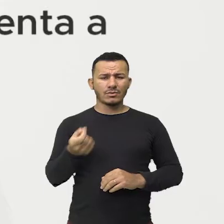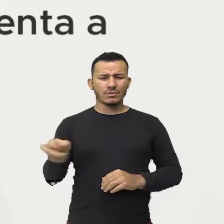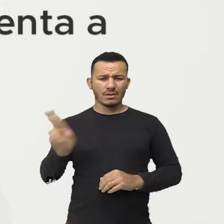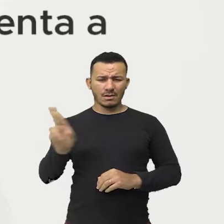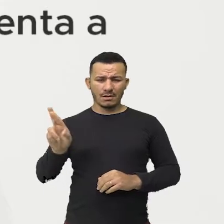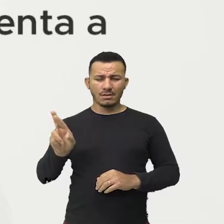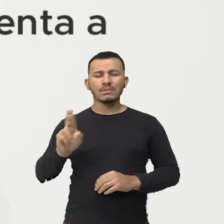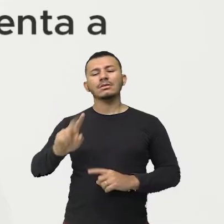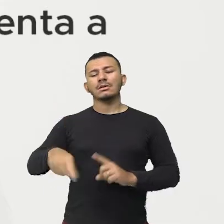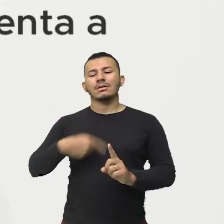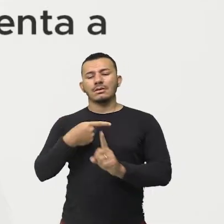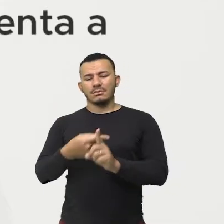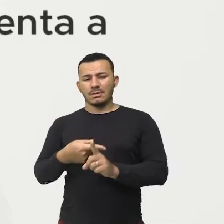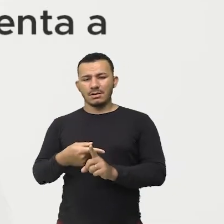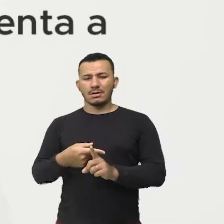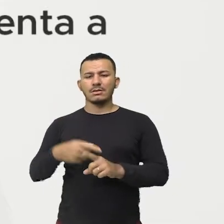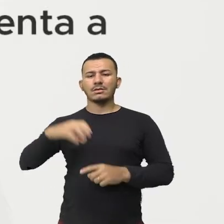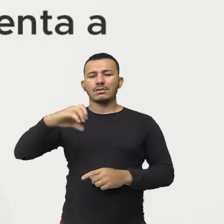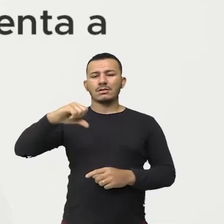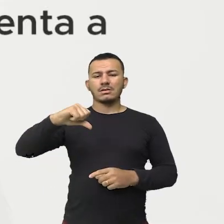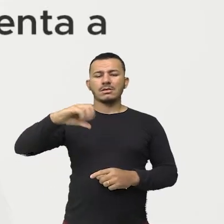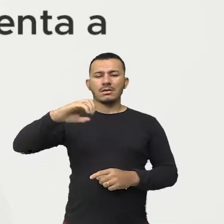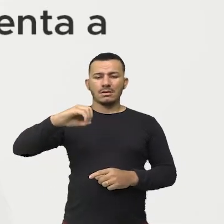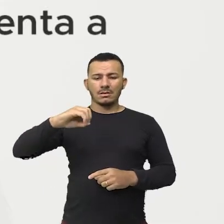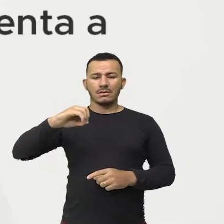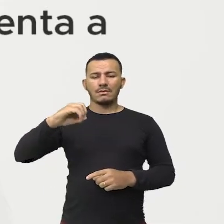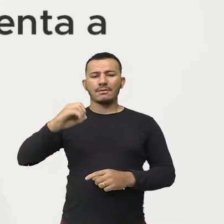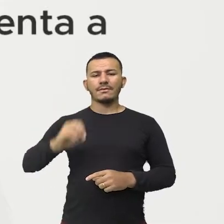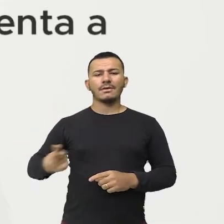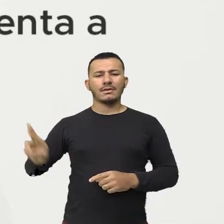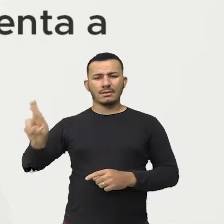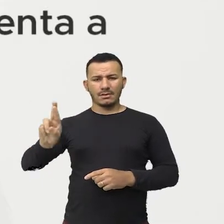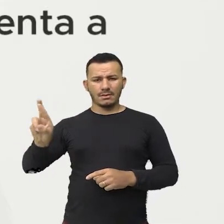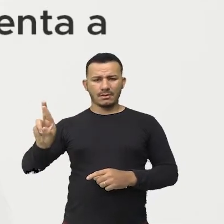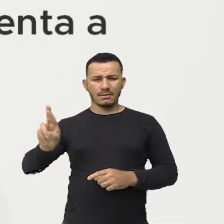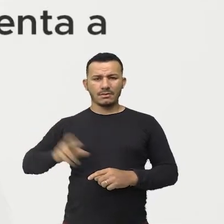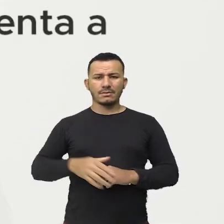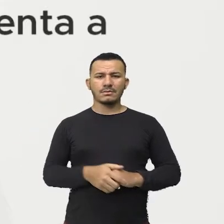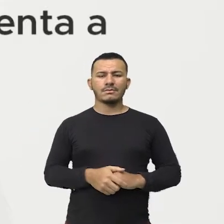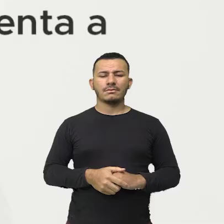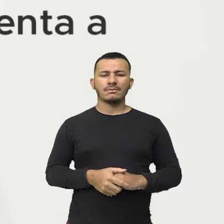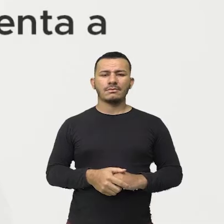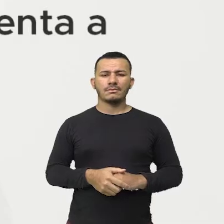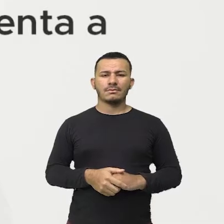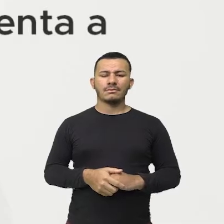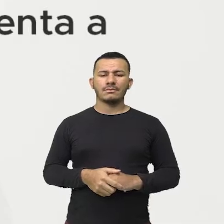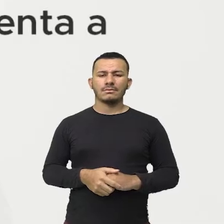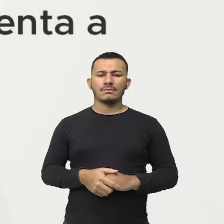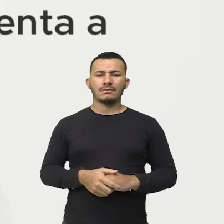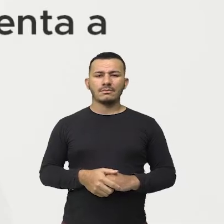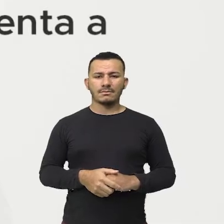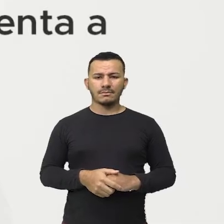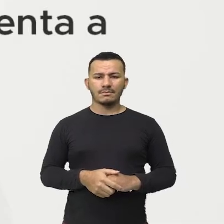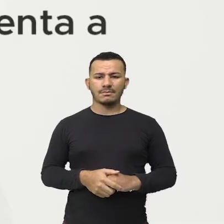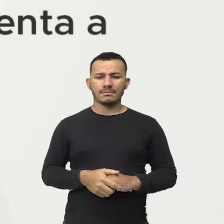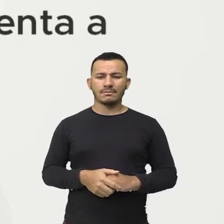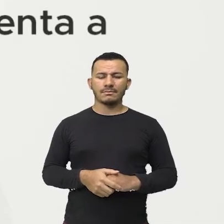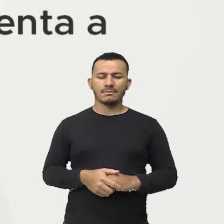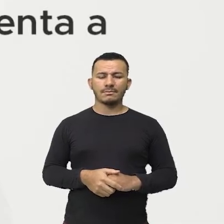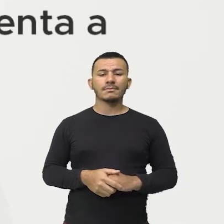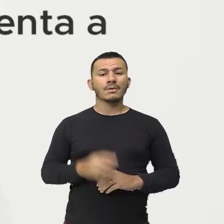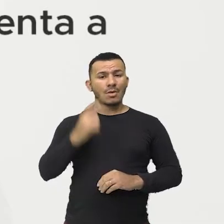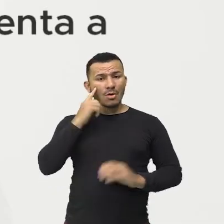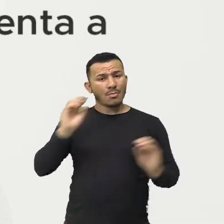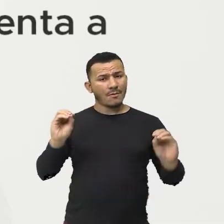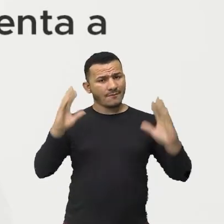reais mais 90 reais por, atenção aluno,